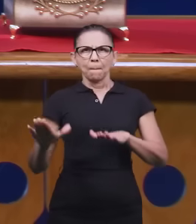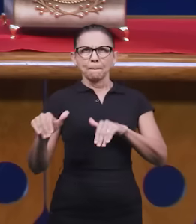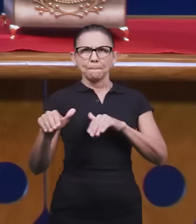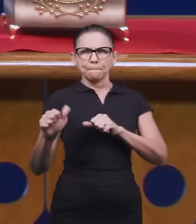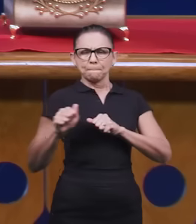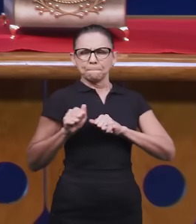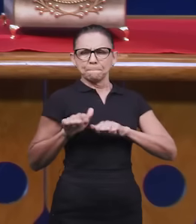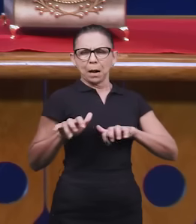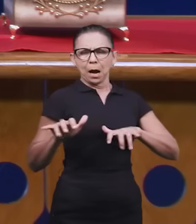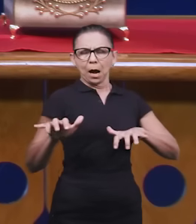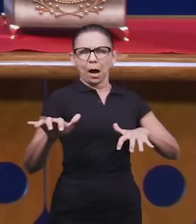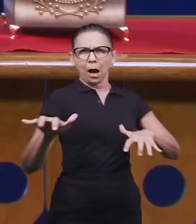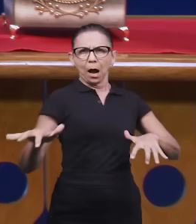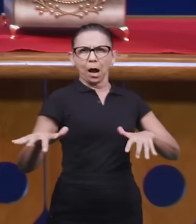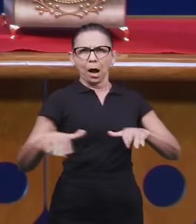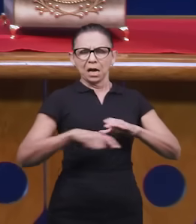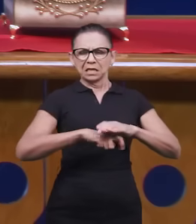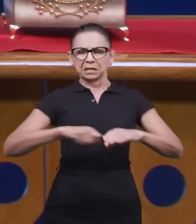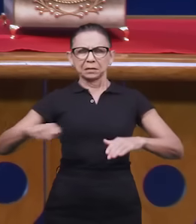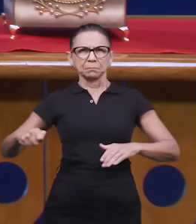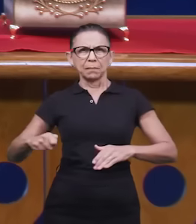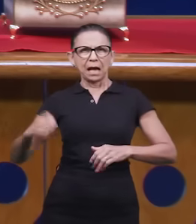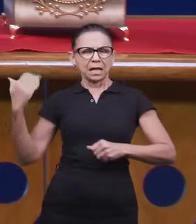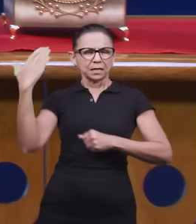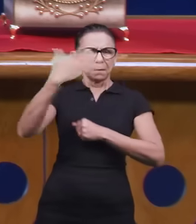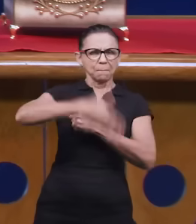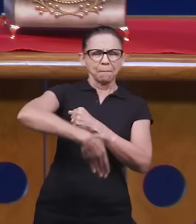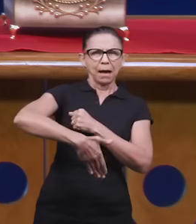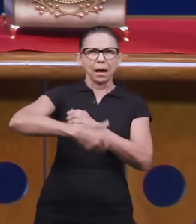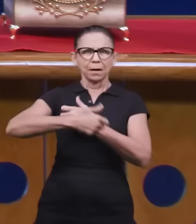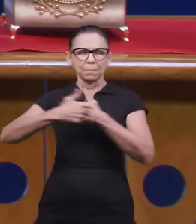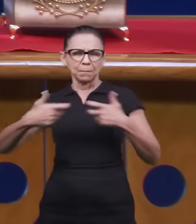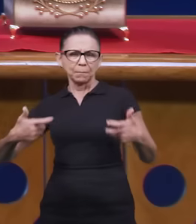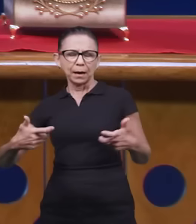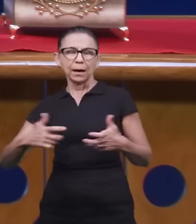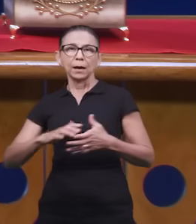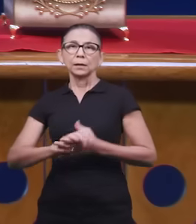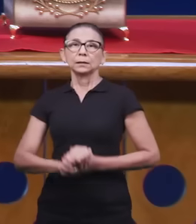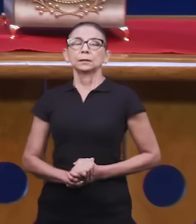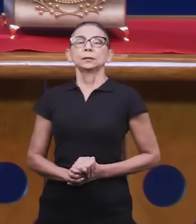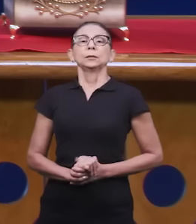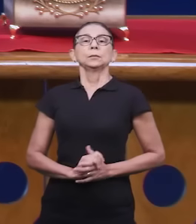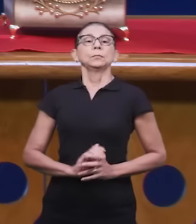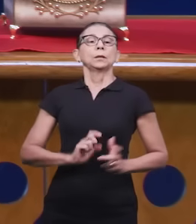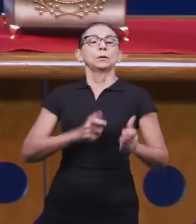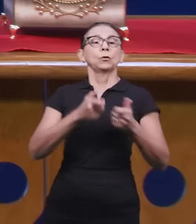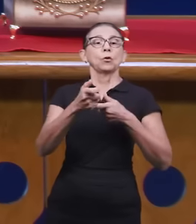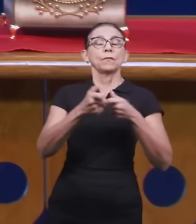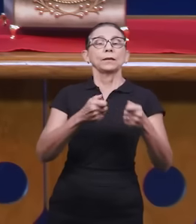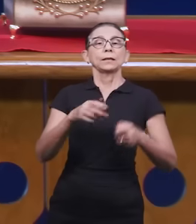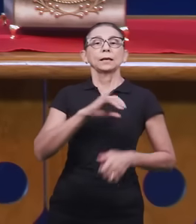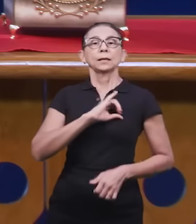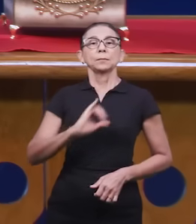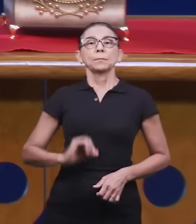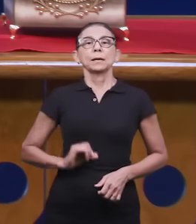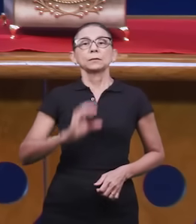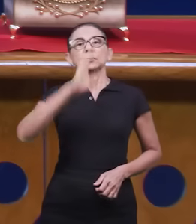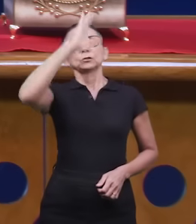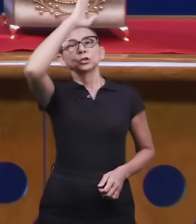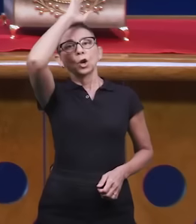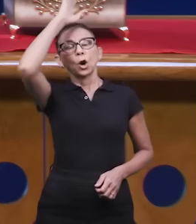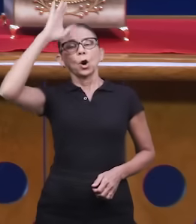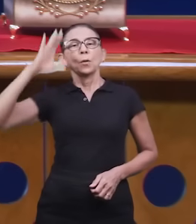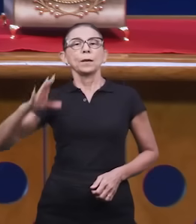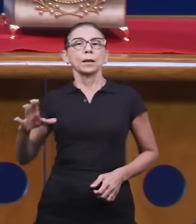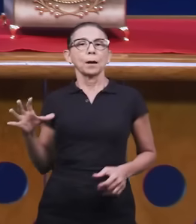fortemente armado, com um exército do lado para tomar o governo de quem estivesse governando, no caso seria o Império Romano.